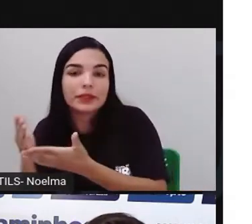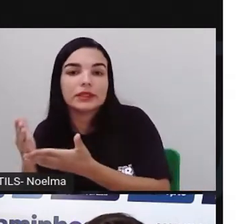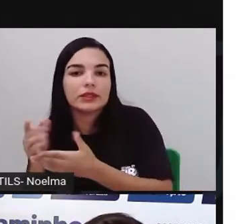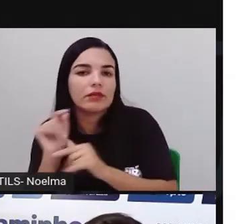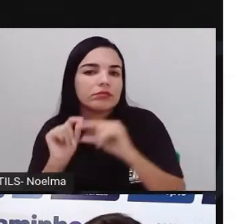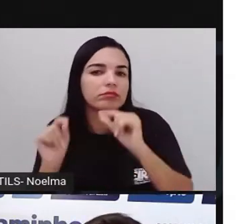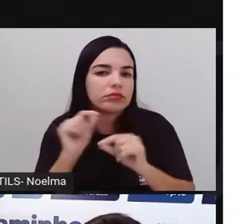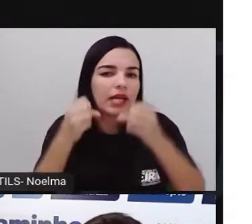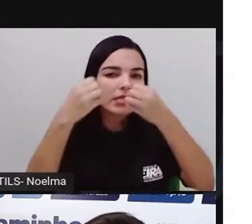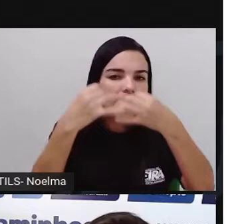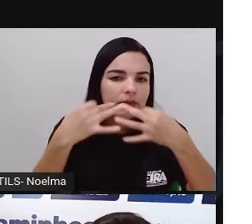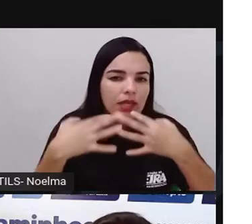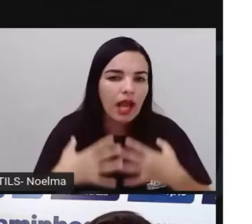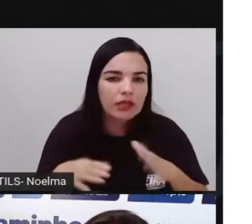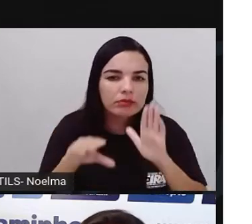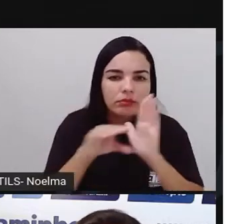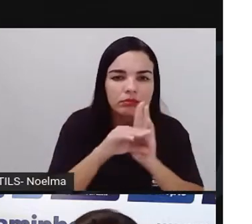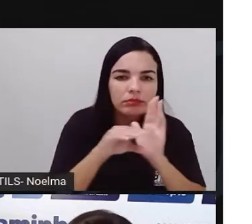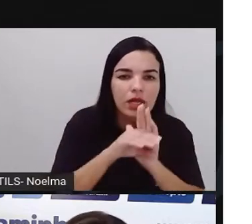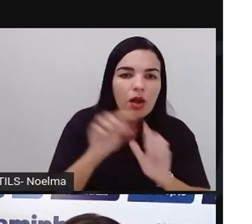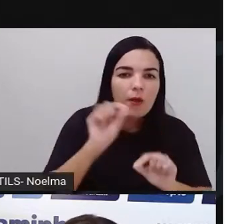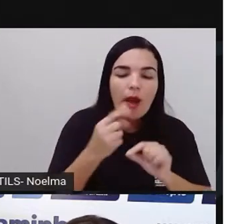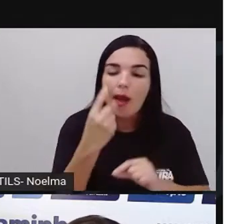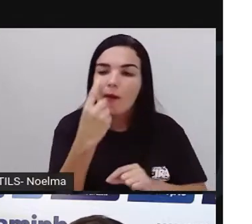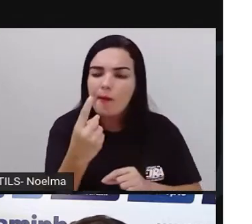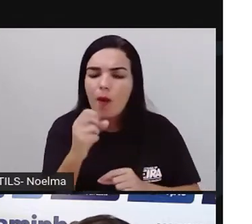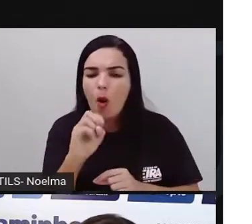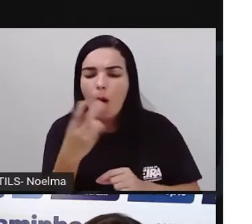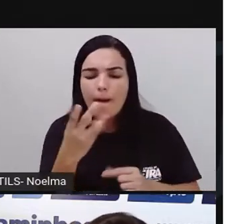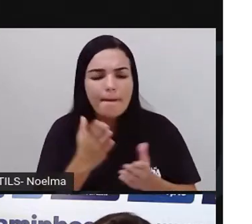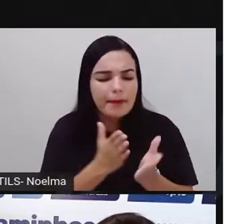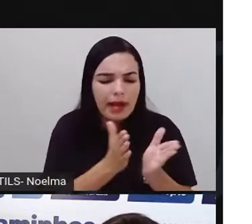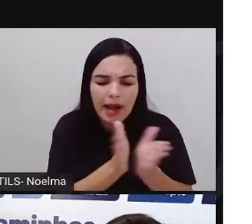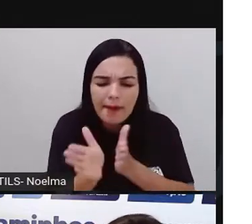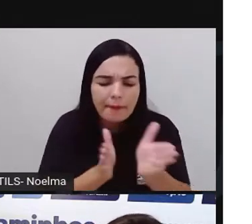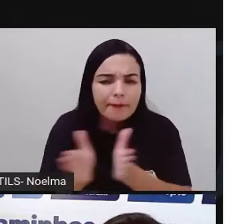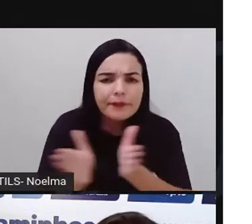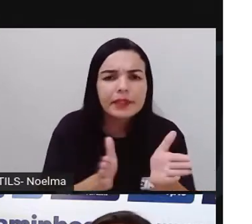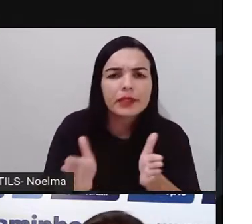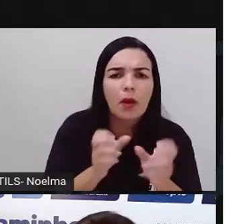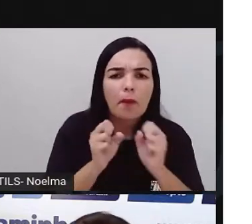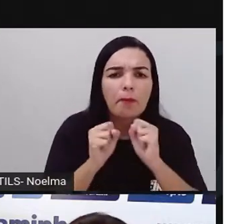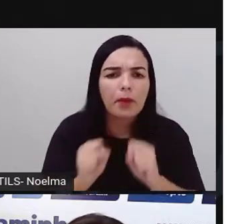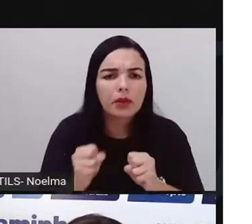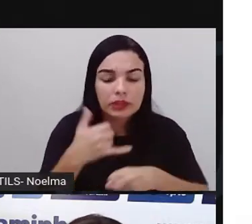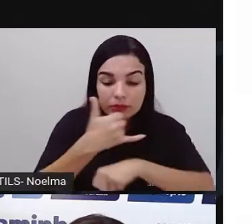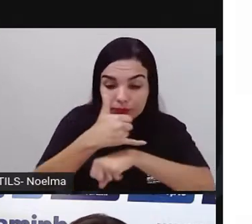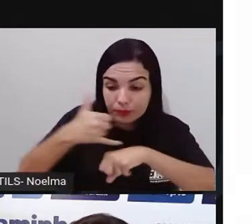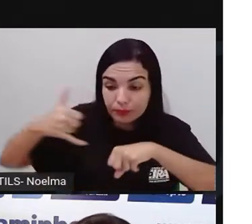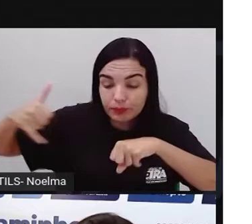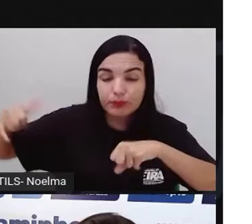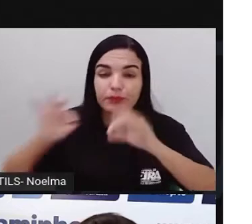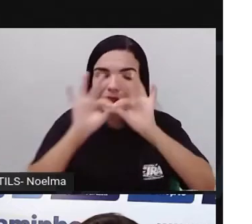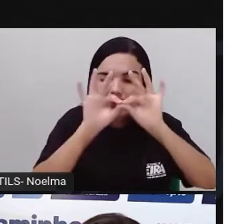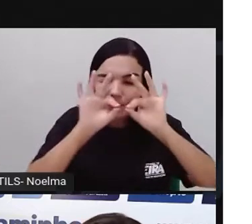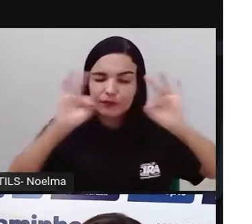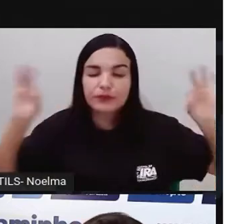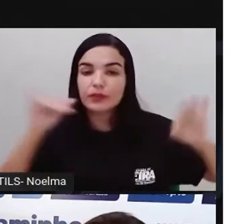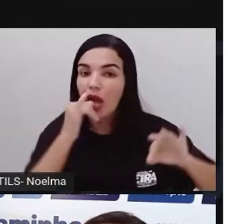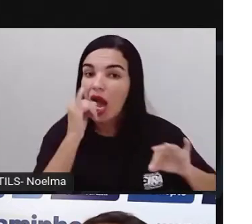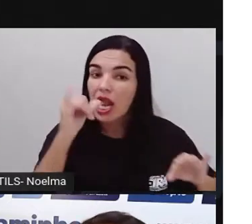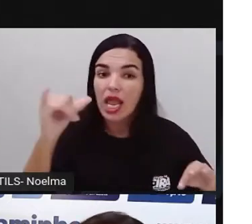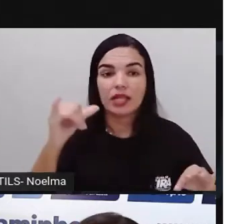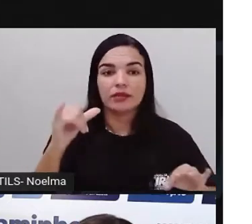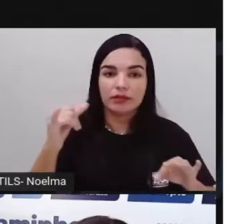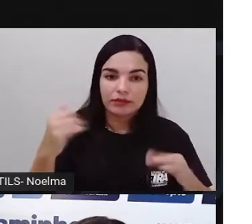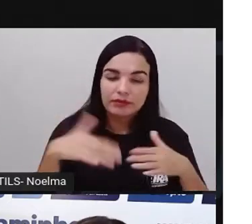explicado como sendo um ou mais caminhos fechados em que se percorre a corrente elétrica. Simples